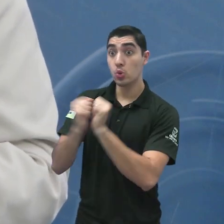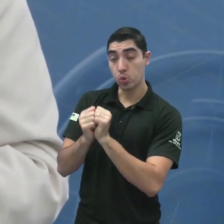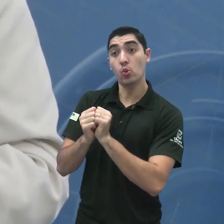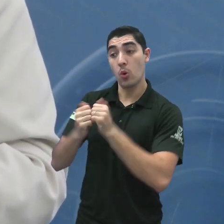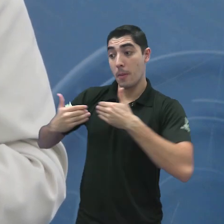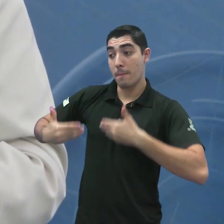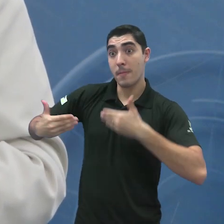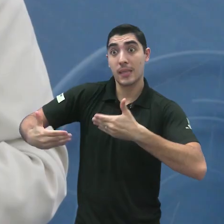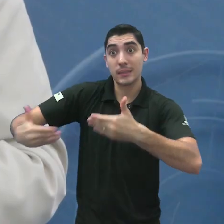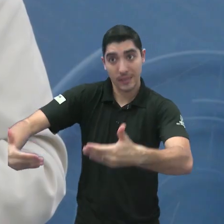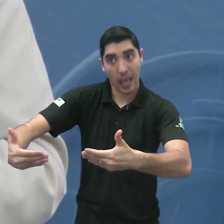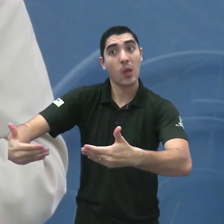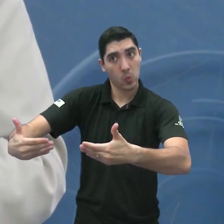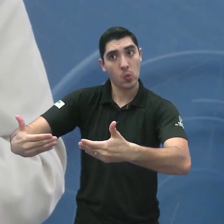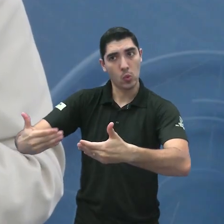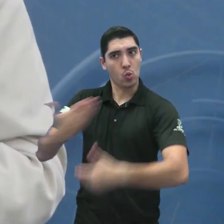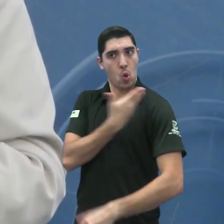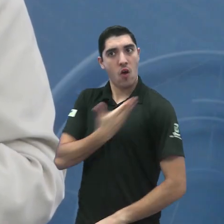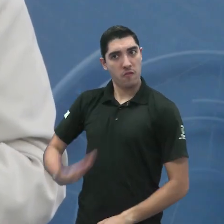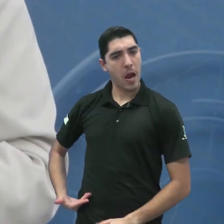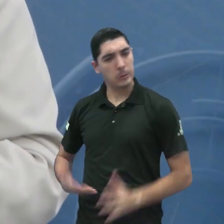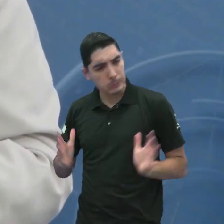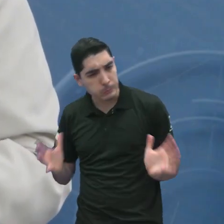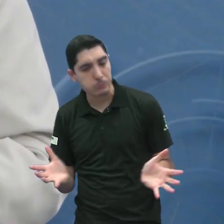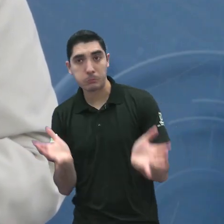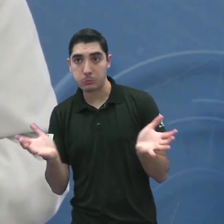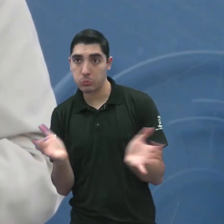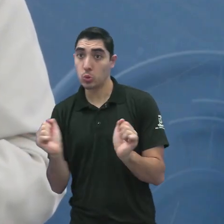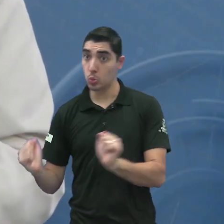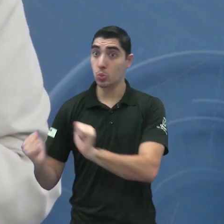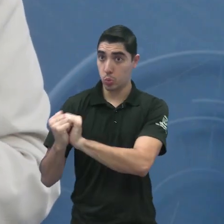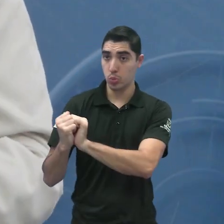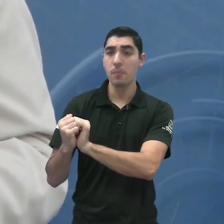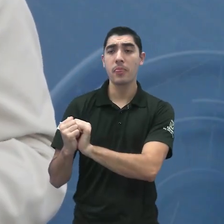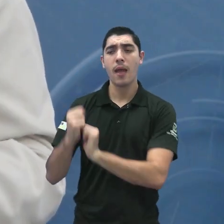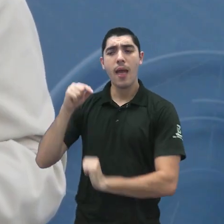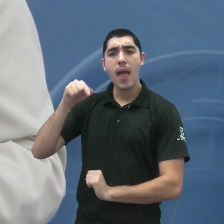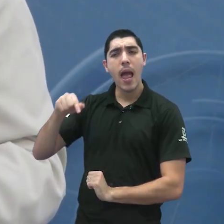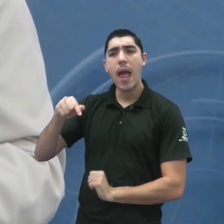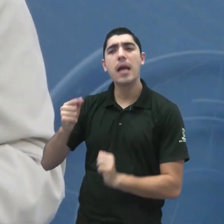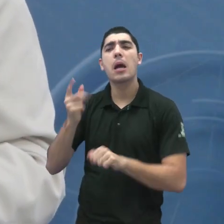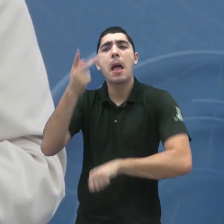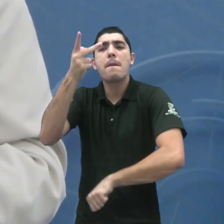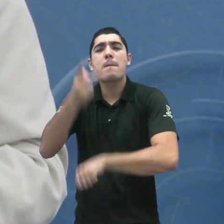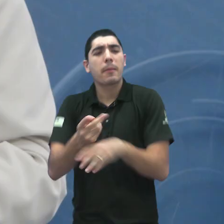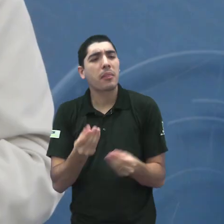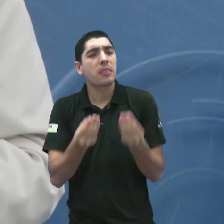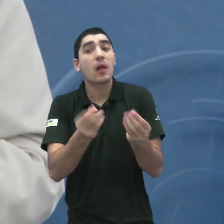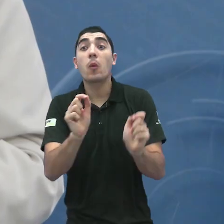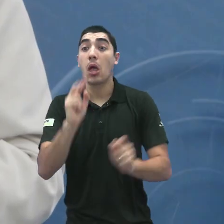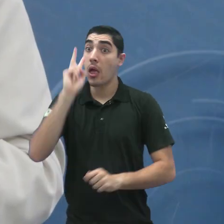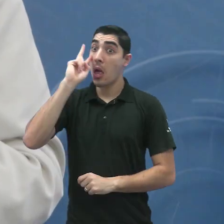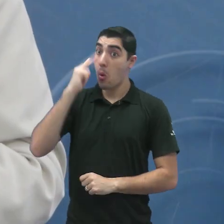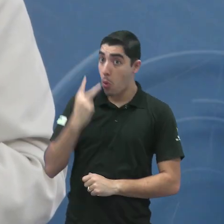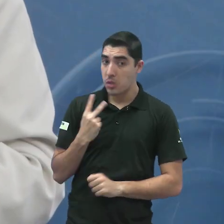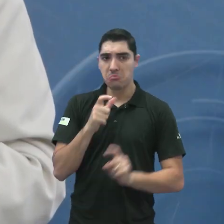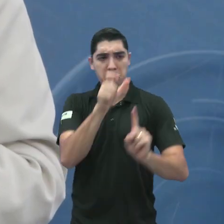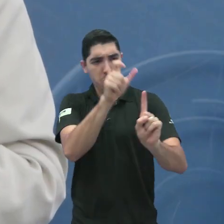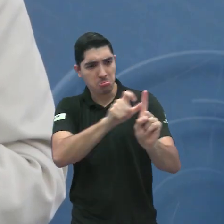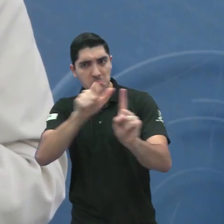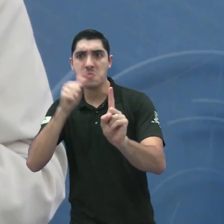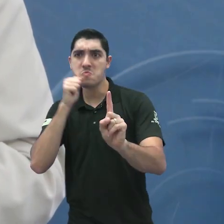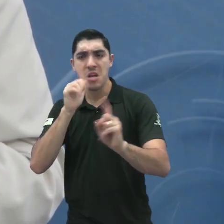instituições internacionais. A iniciativa reconhece pesquisadoras que contribuem para o avanço